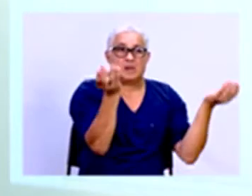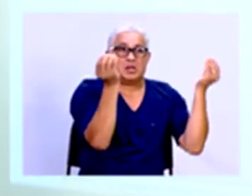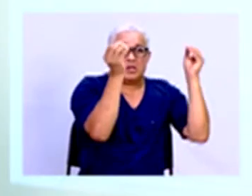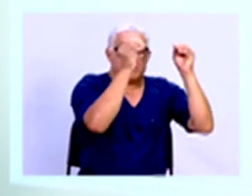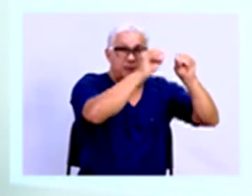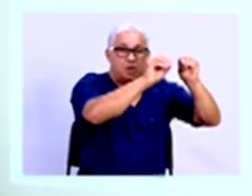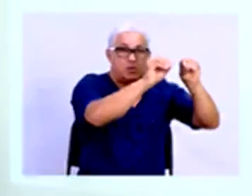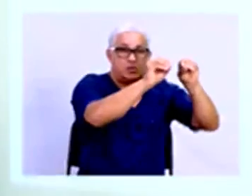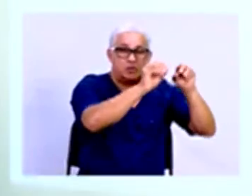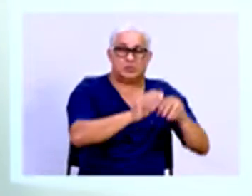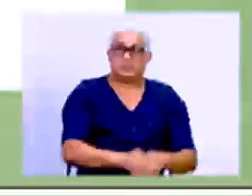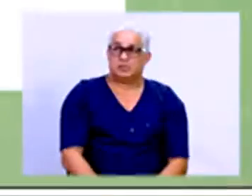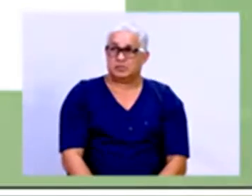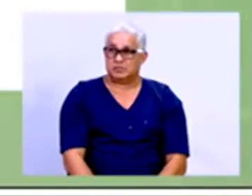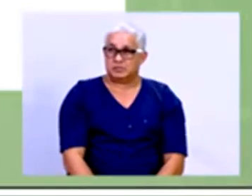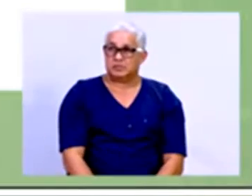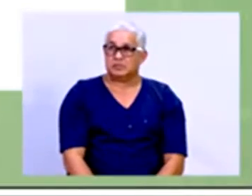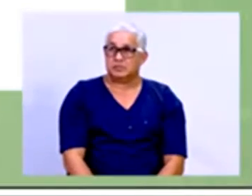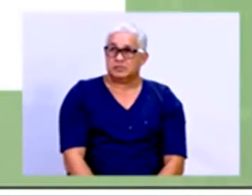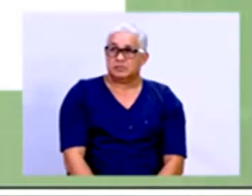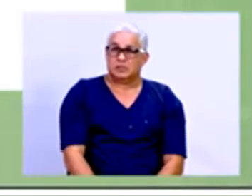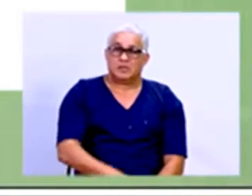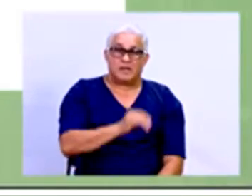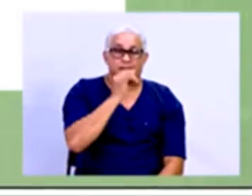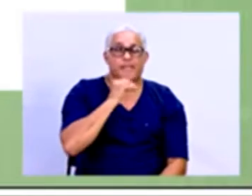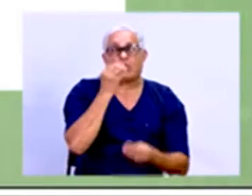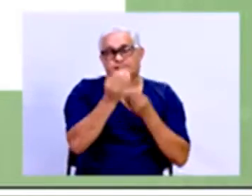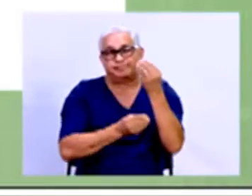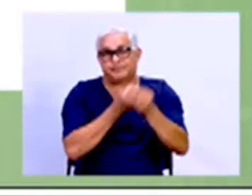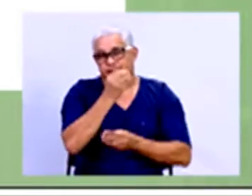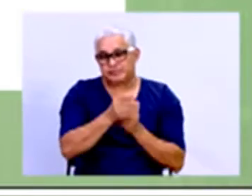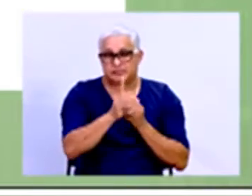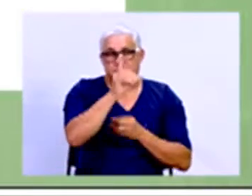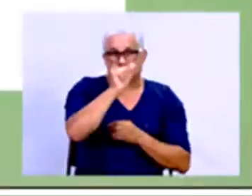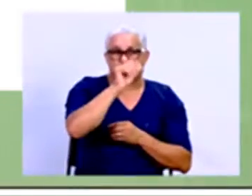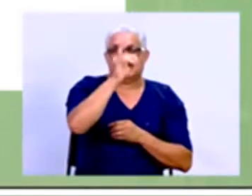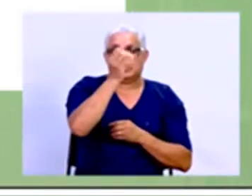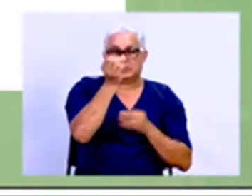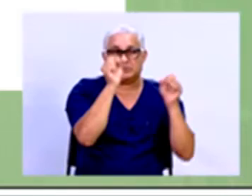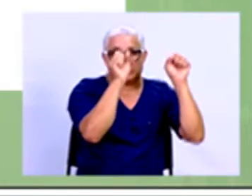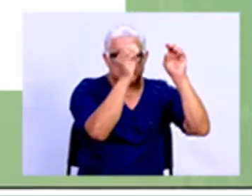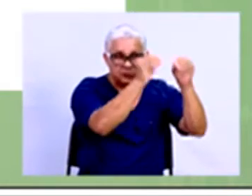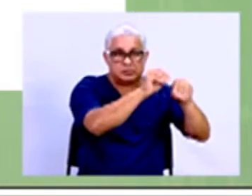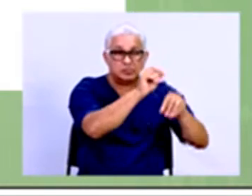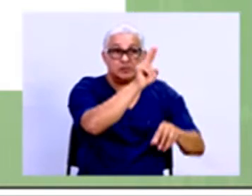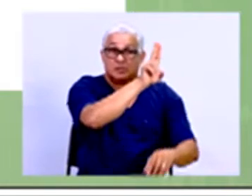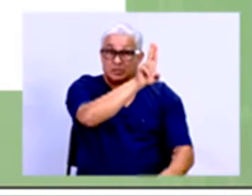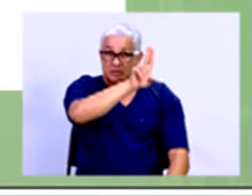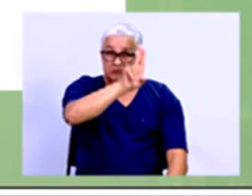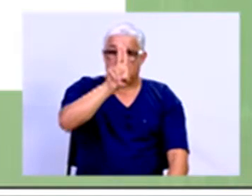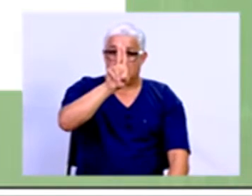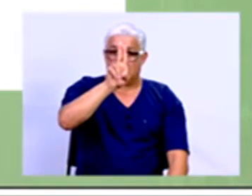foram delegados para ela. Como é que esses dados são recebidos? Através do name, né,